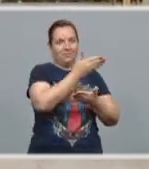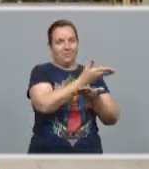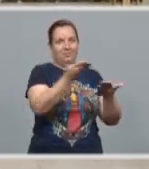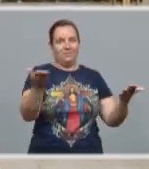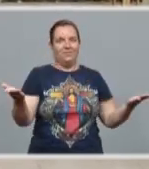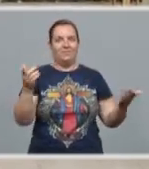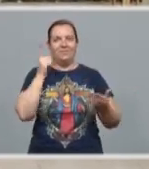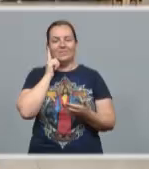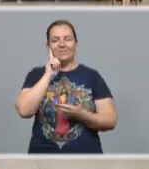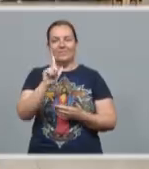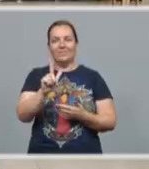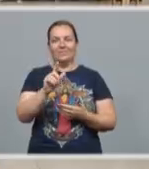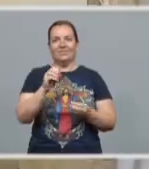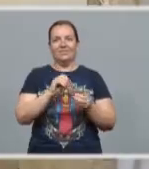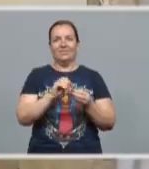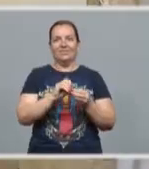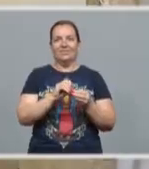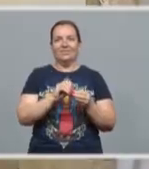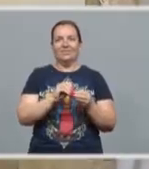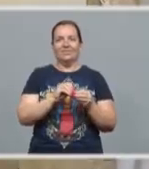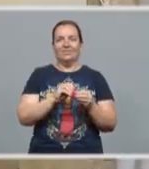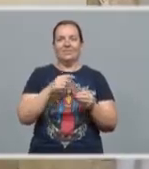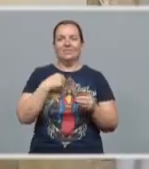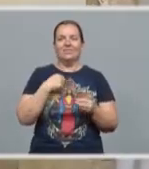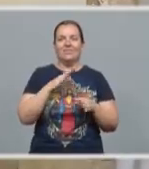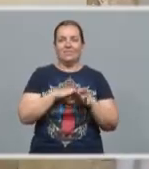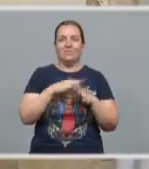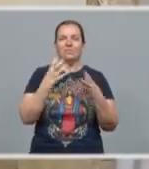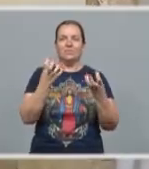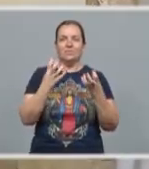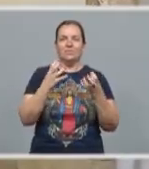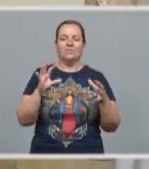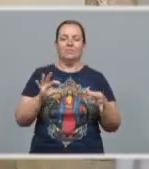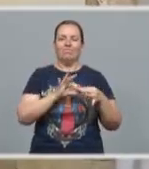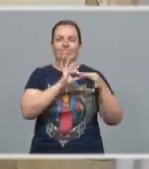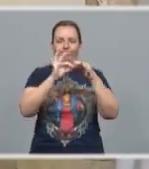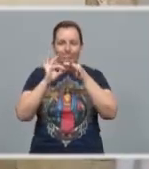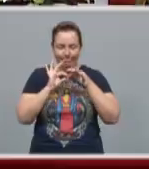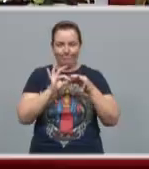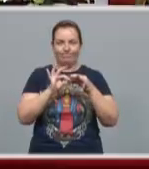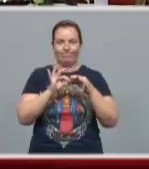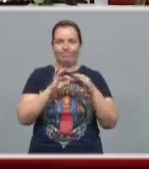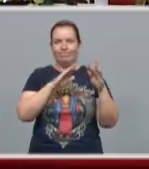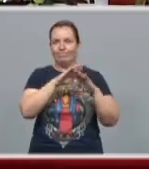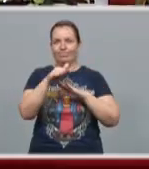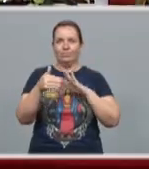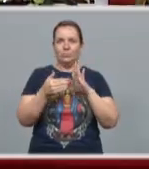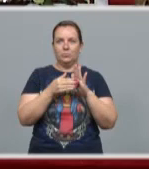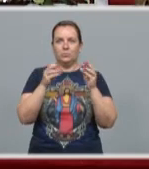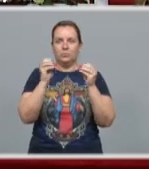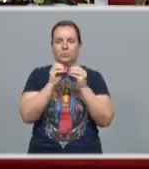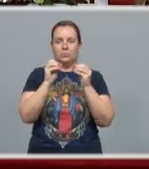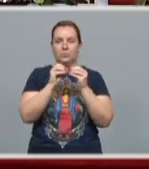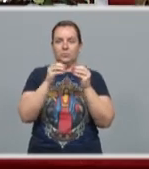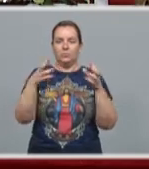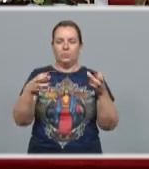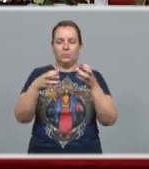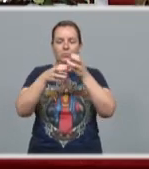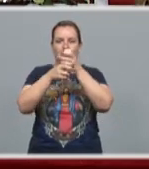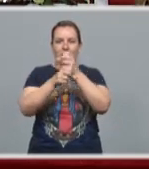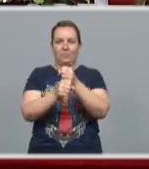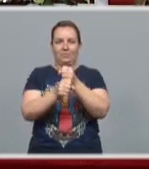vocês conseguiram fazer algo que é o que eu mais quero, união, e todos fazermos um grande